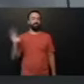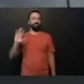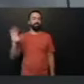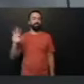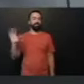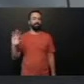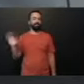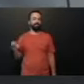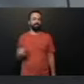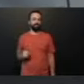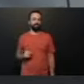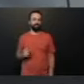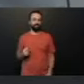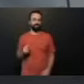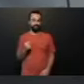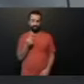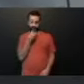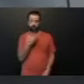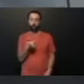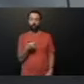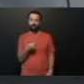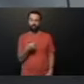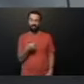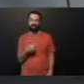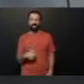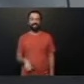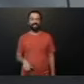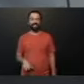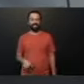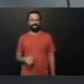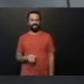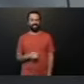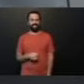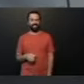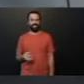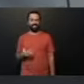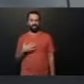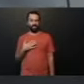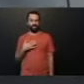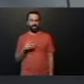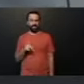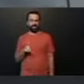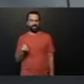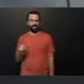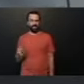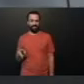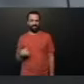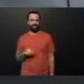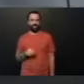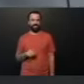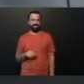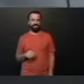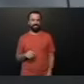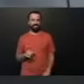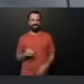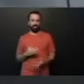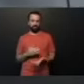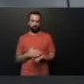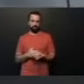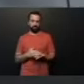Olá pessoal, tudo bem com vocês, crianças, alunos? Eu sou a professora Michele e nós vamos